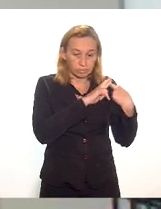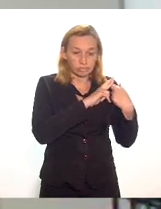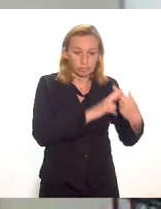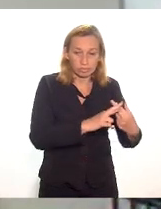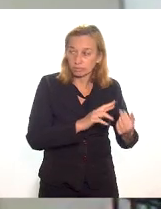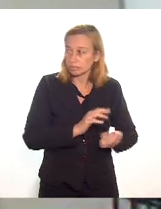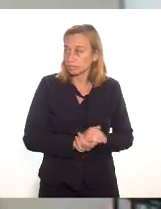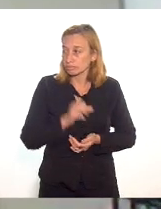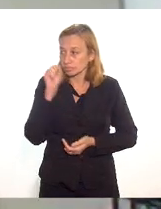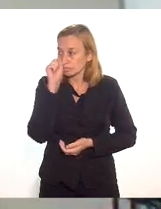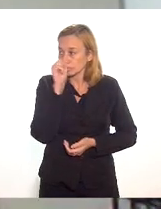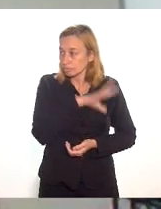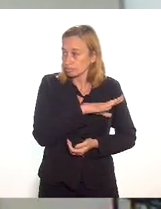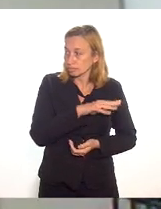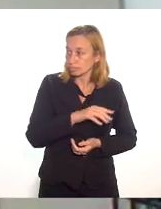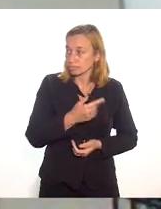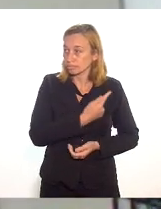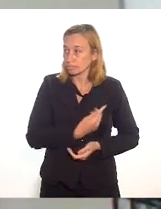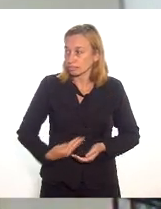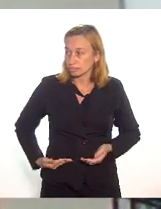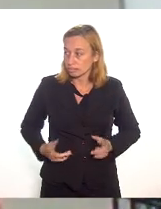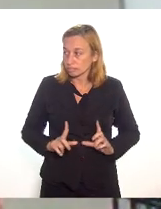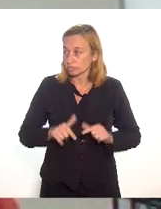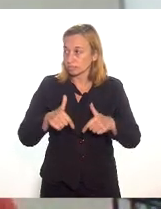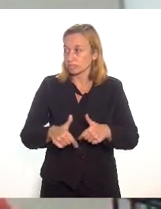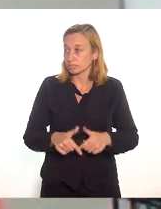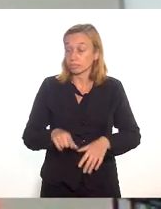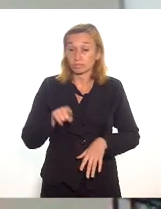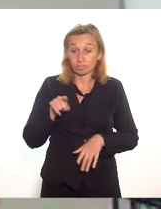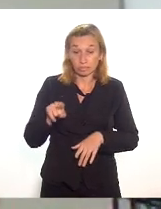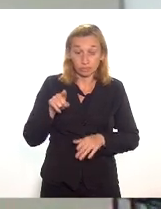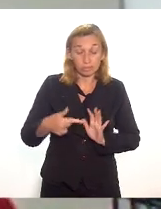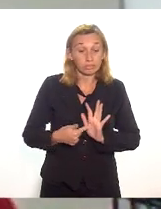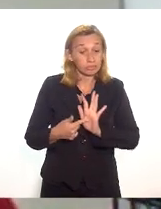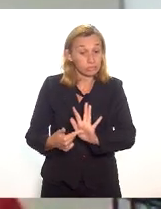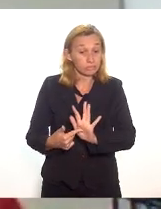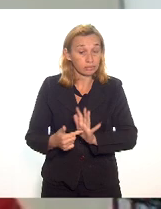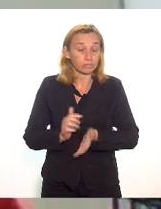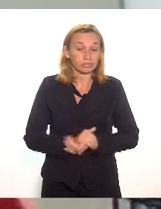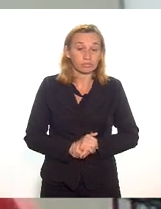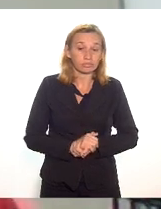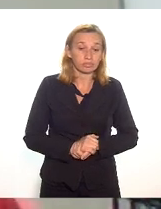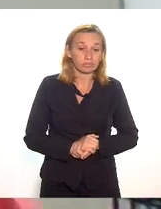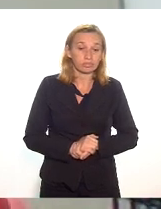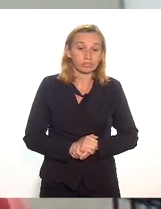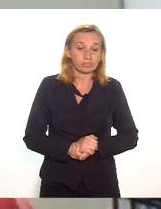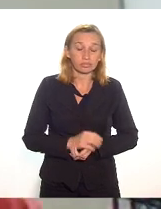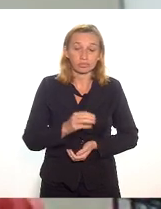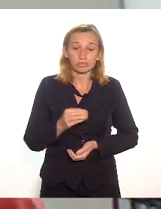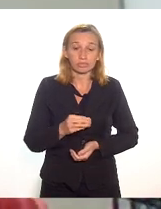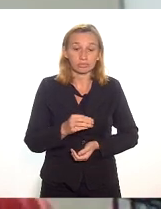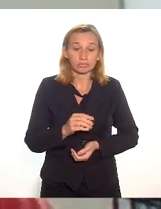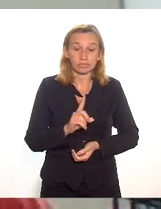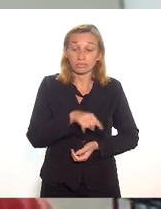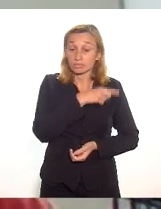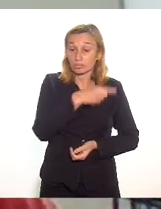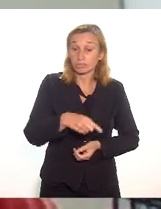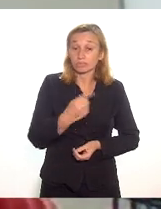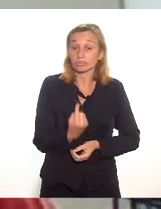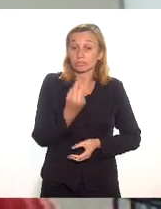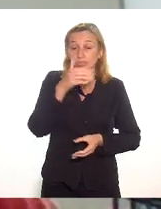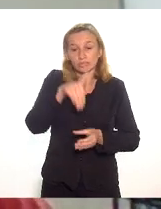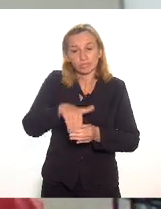um ato onde ele simplesmente declare que vai desrespeitar uma